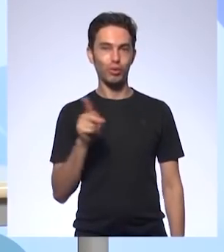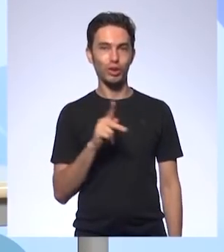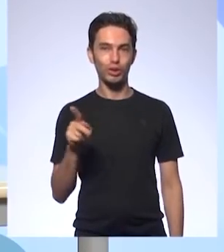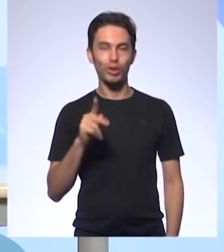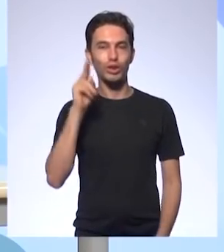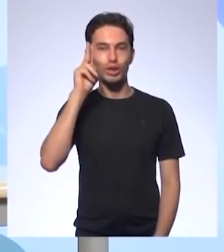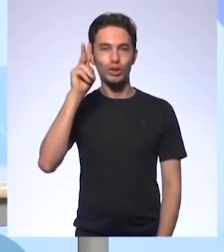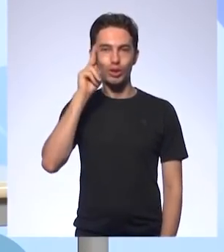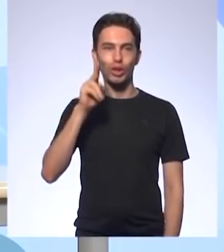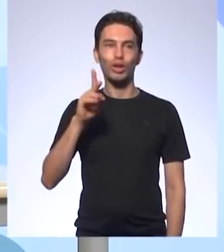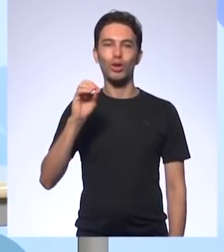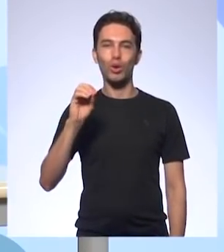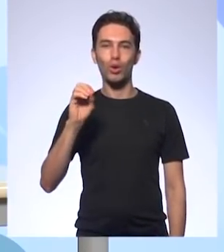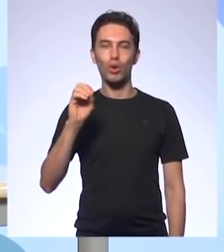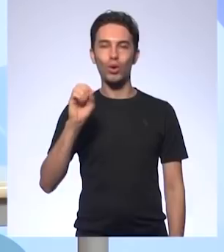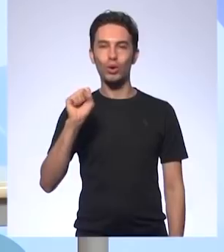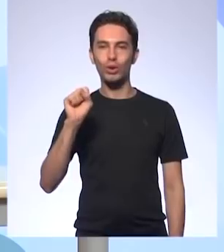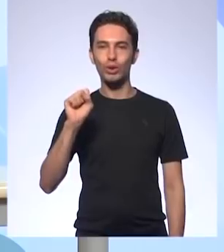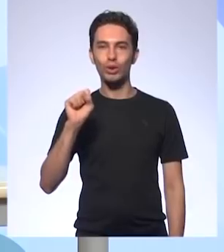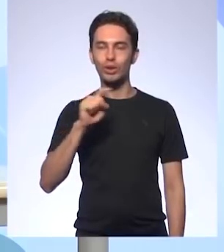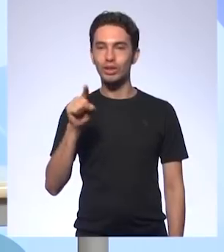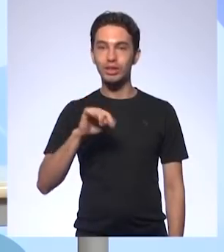de história, Osíris.